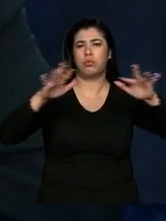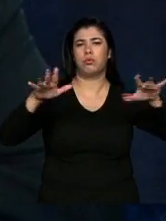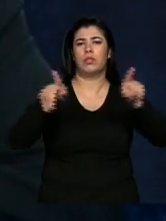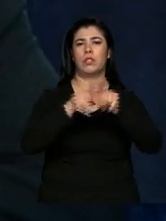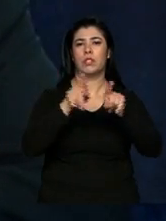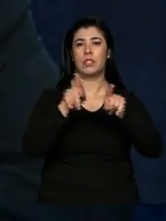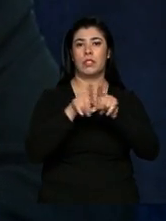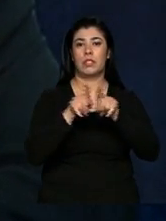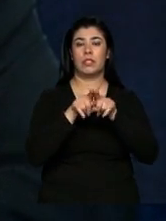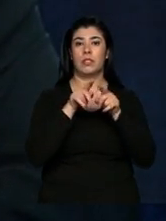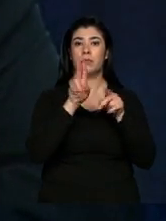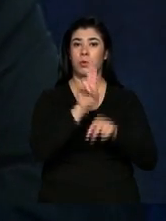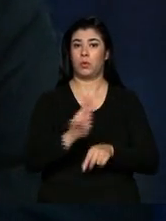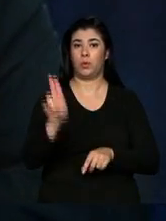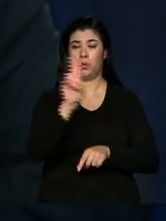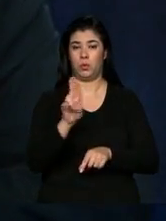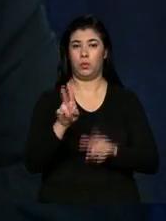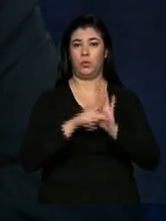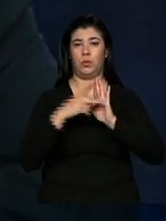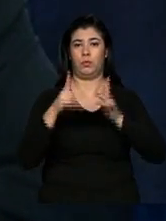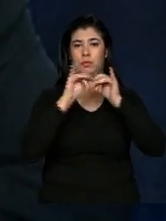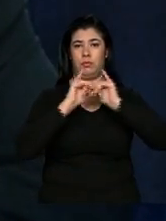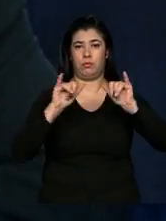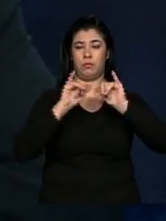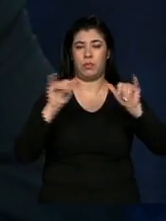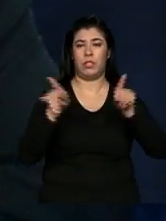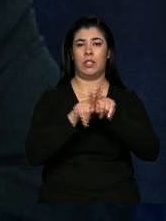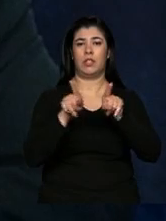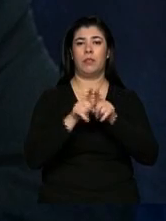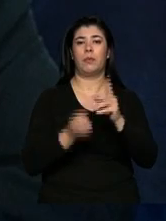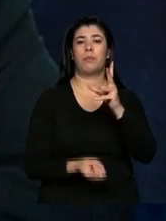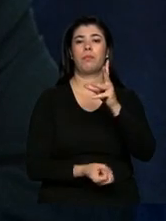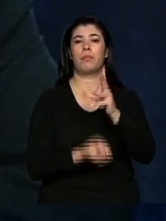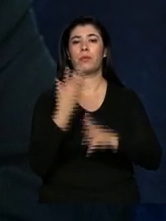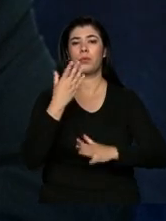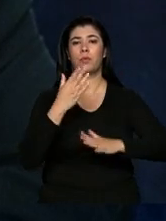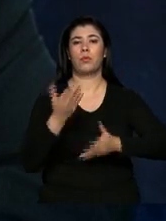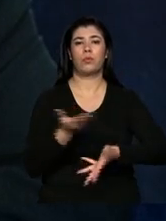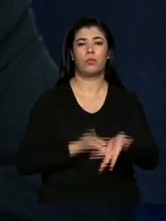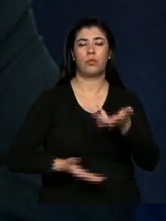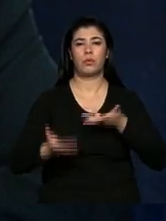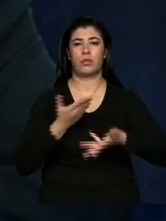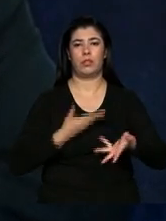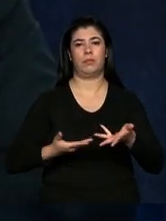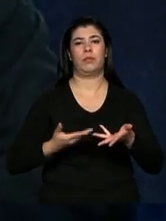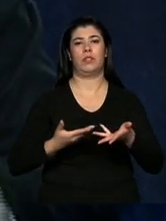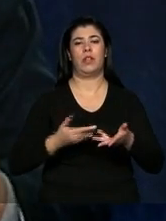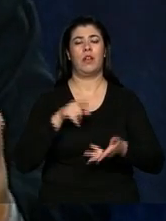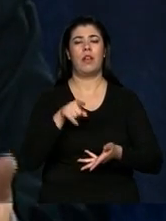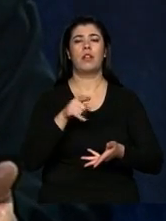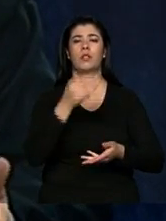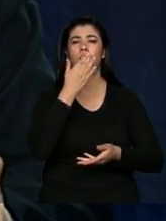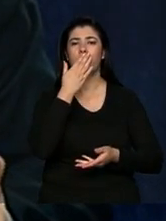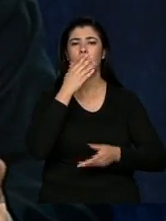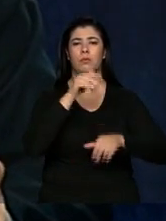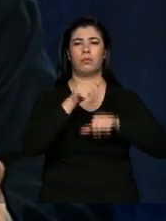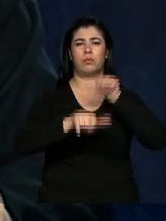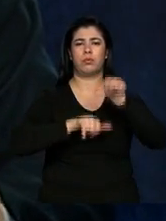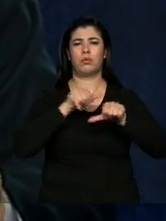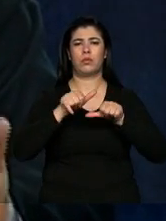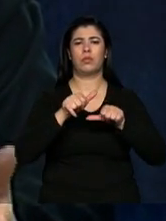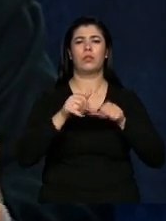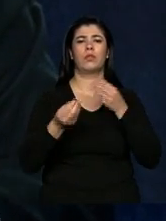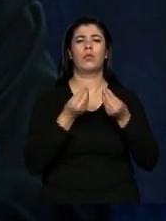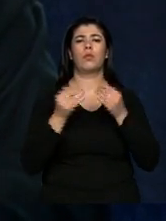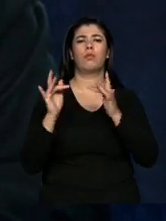consumo e de informação e de também produtos e serviços essa transformação muda efetivamente a